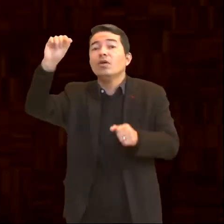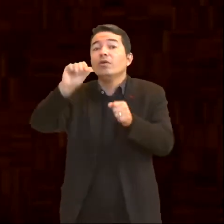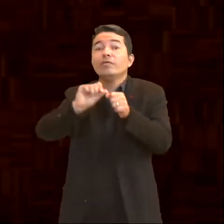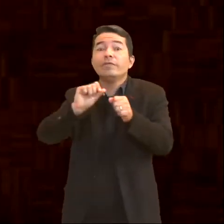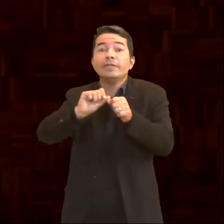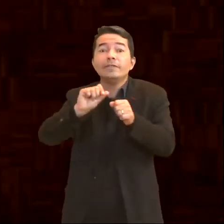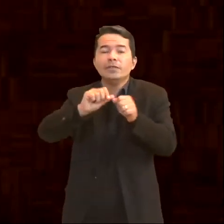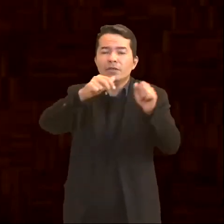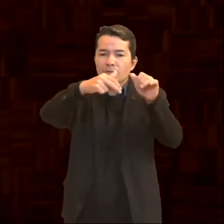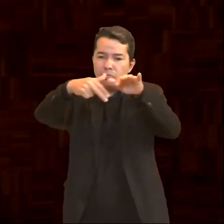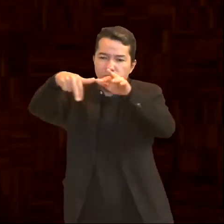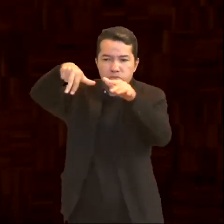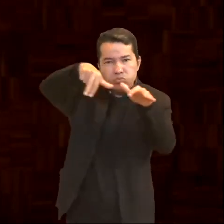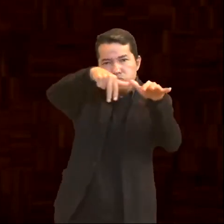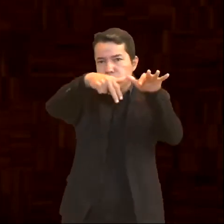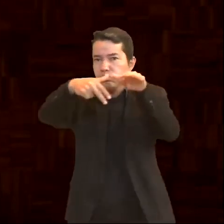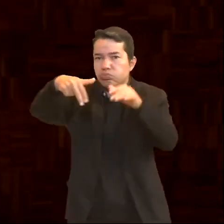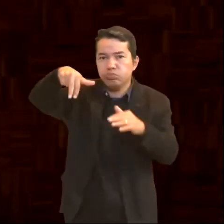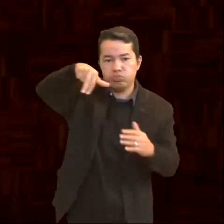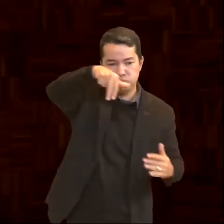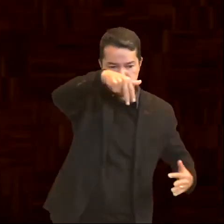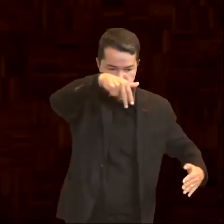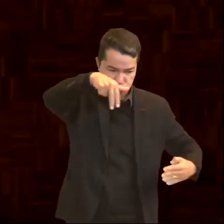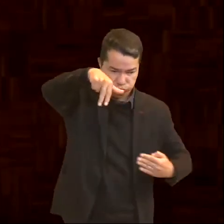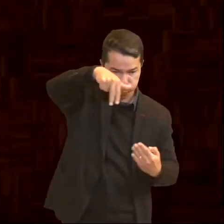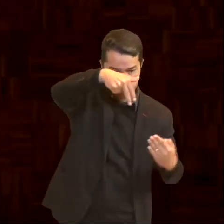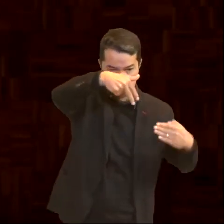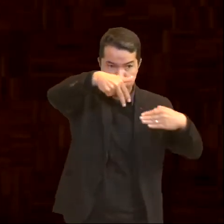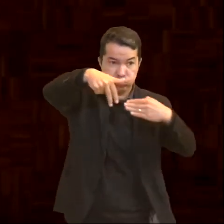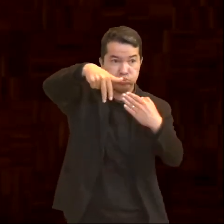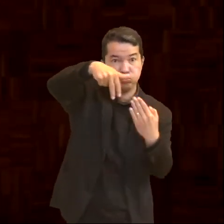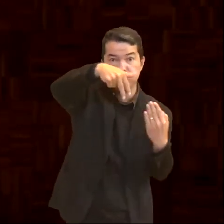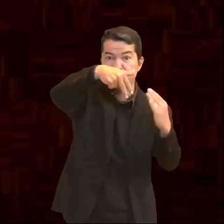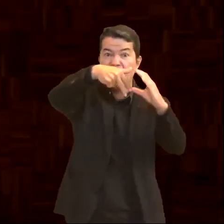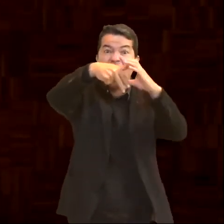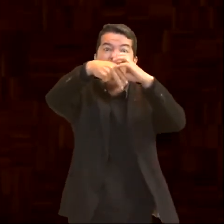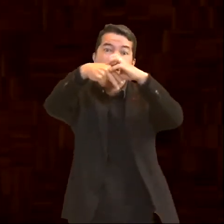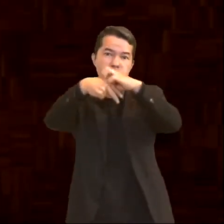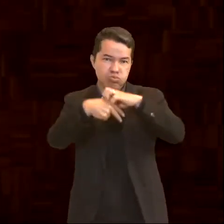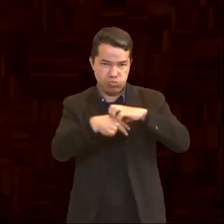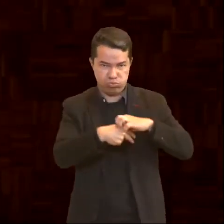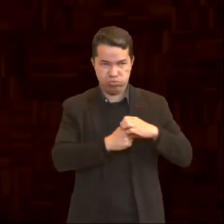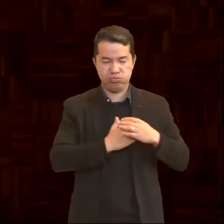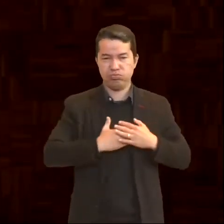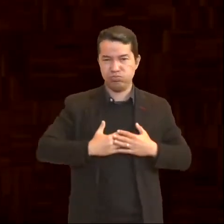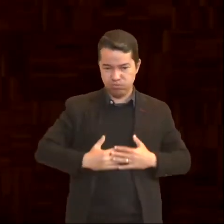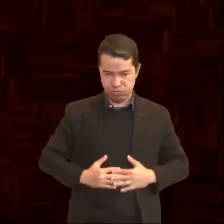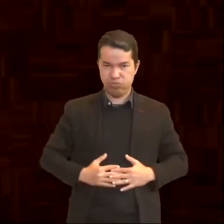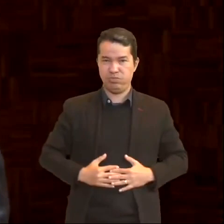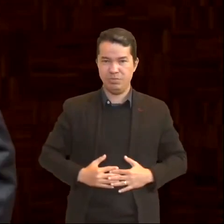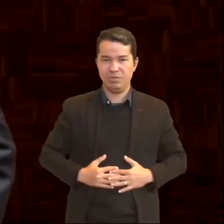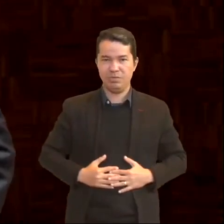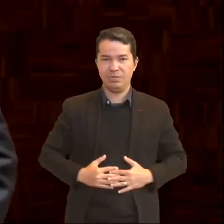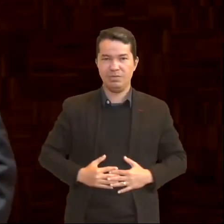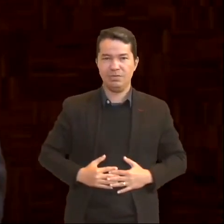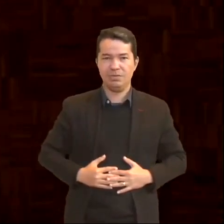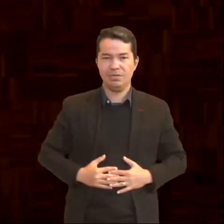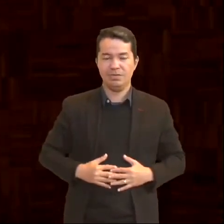um peixe. E ele se enrola nas algas. O peixe acha que ele é alga e come.